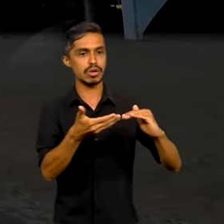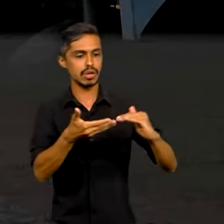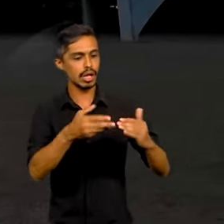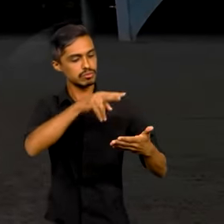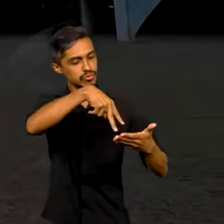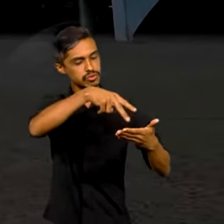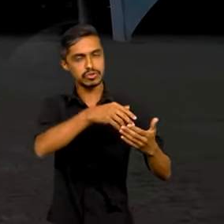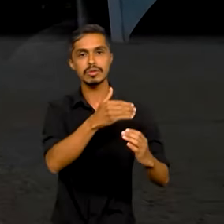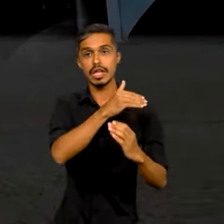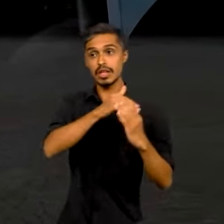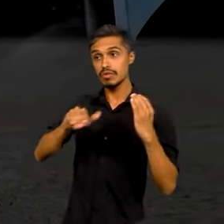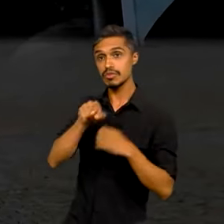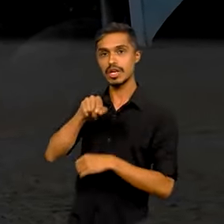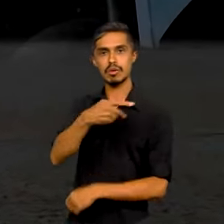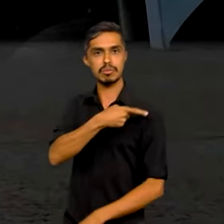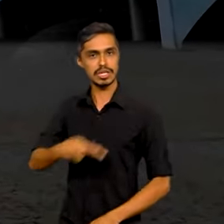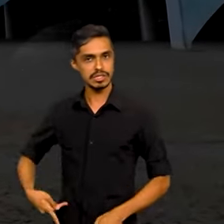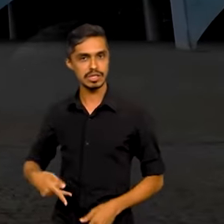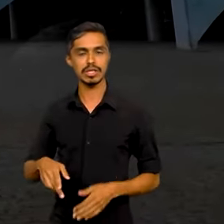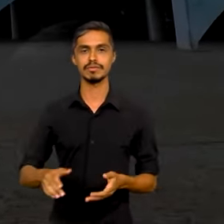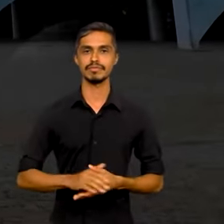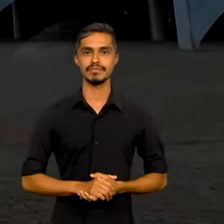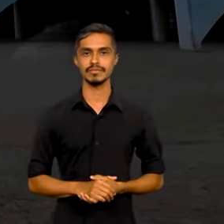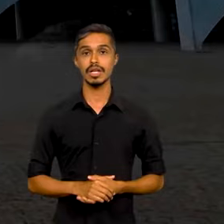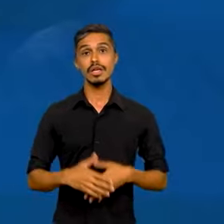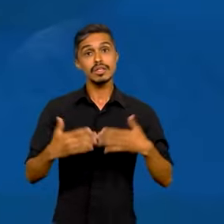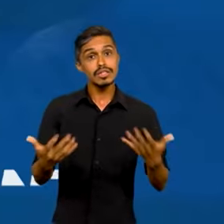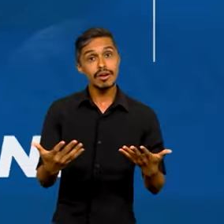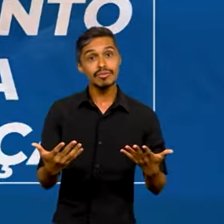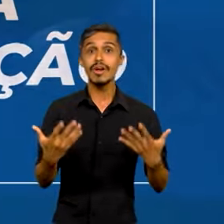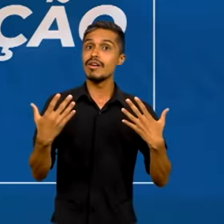pelo Congresso Nacional e sancionado pelo presidente da